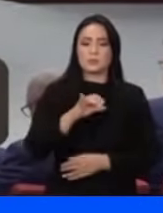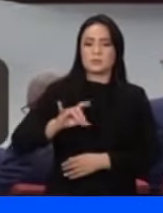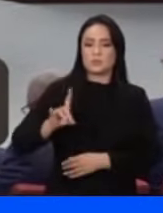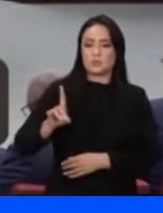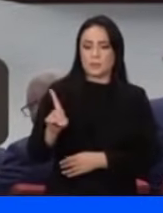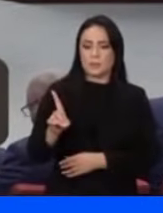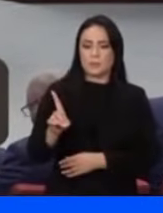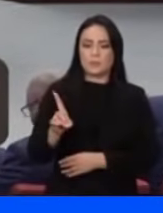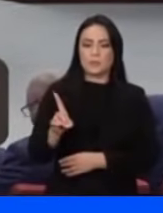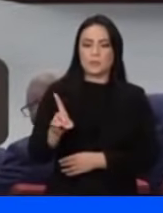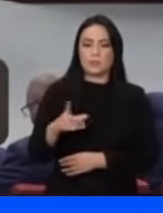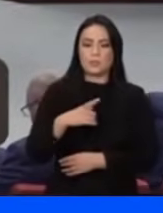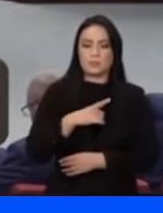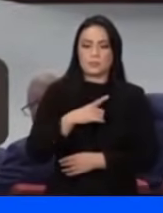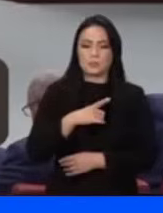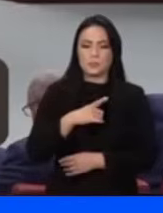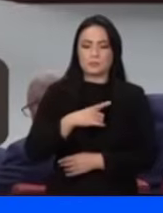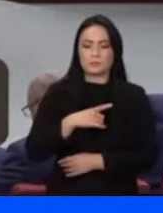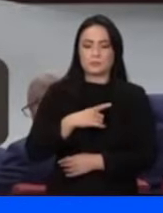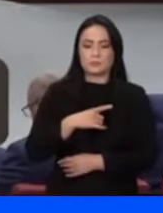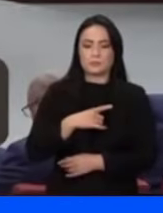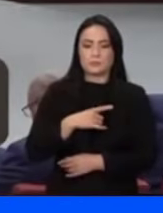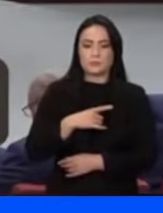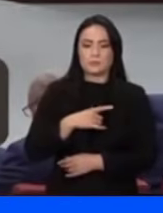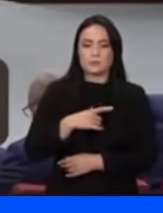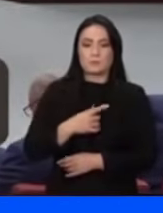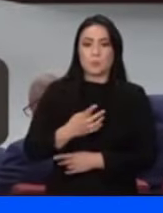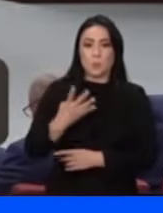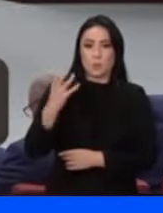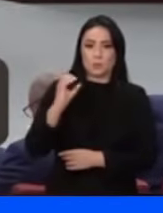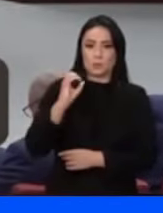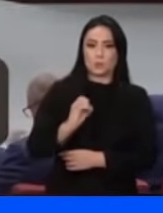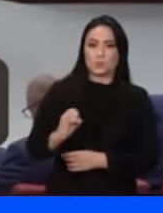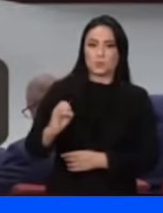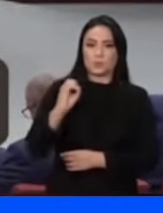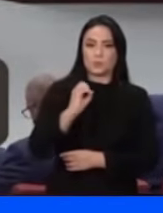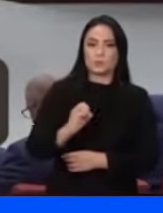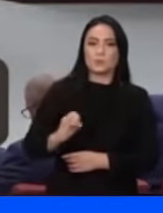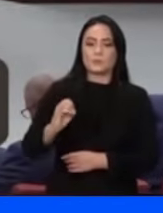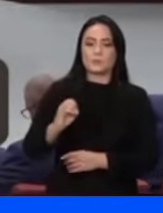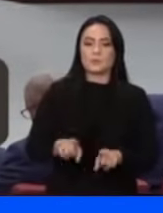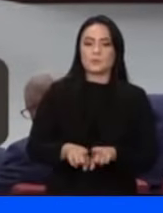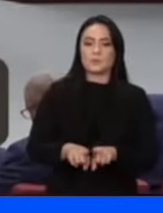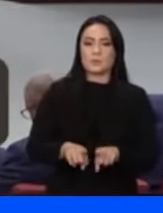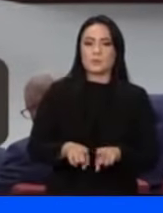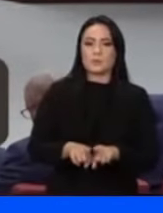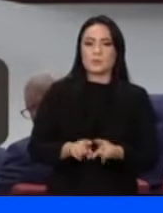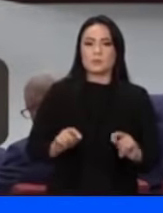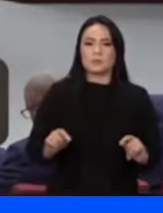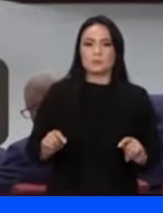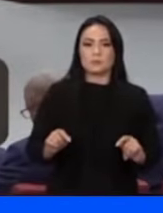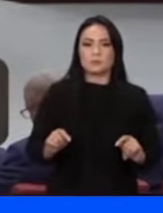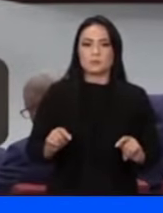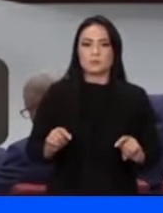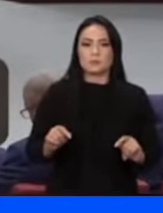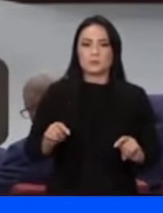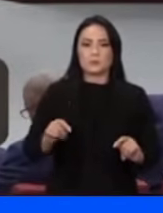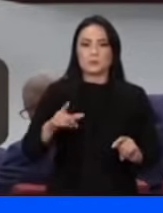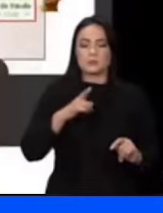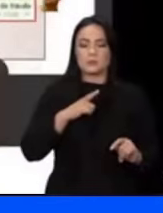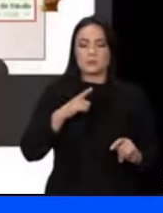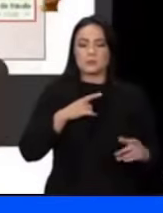Cid, aqui é uma conversa de 4 de outubro de 2022,